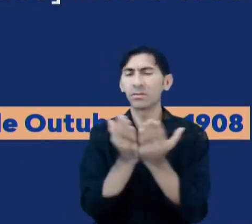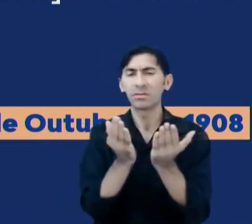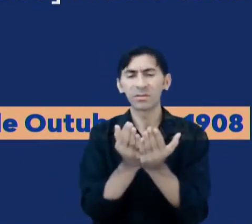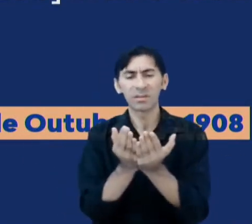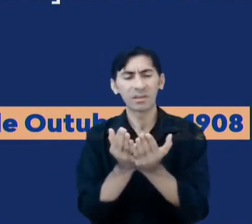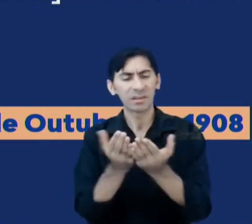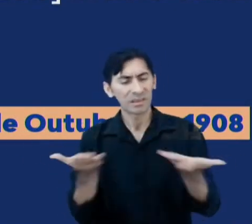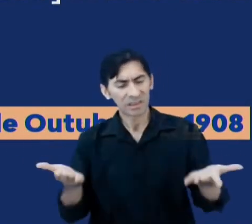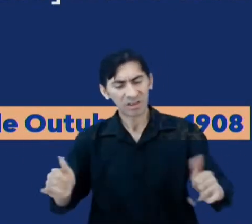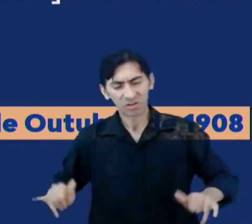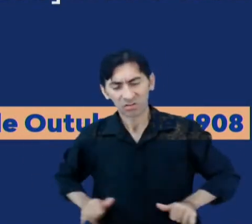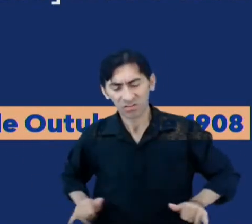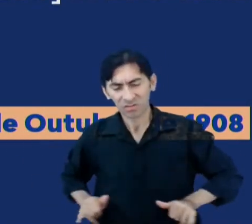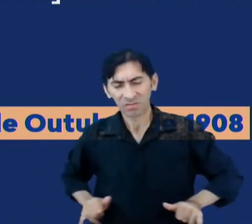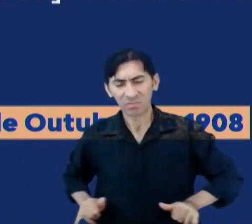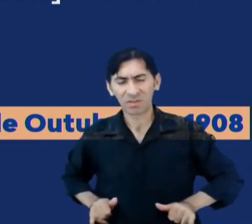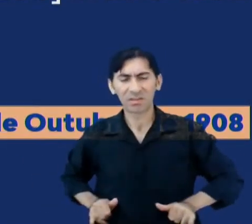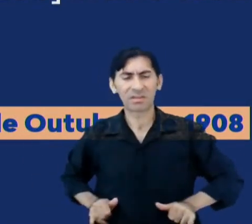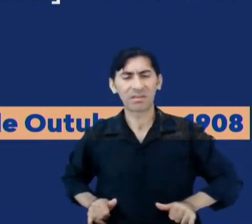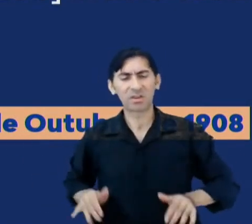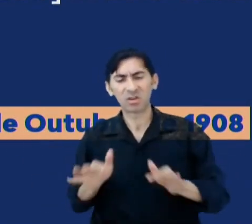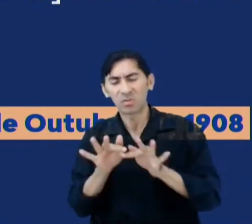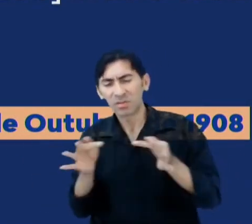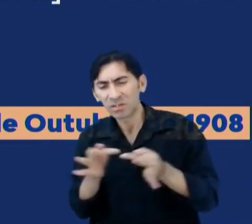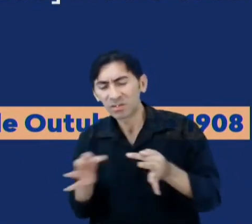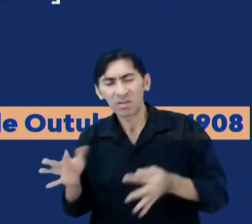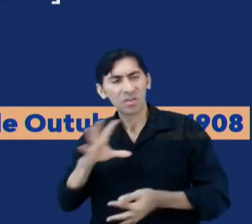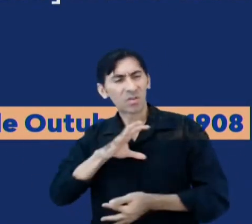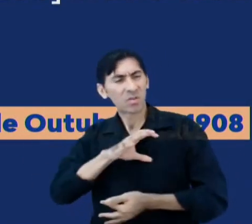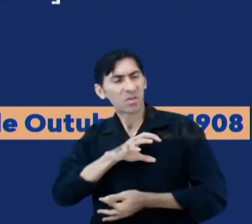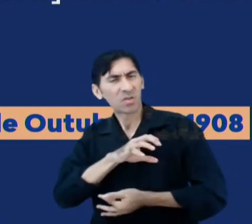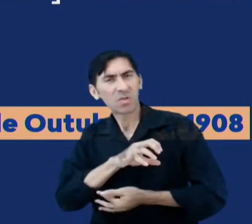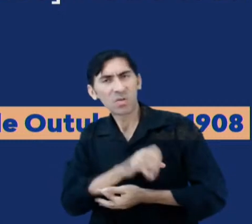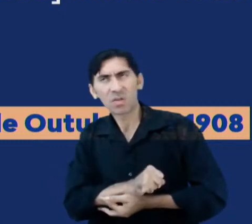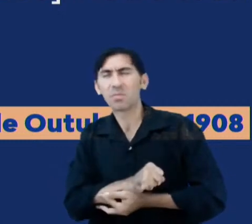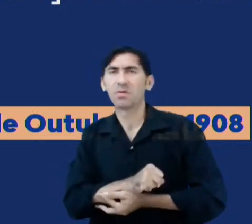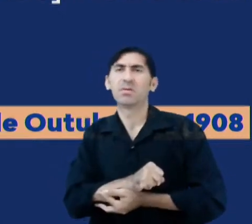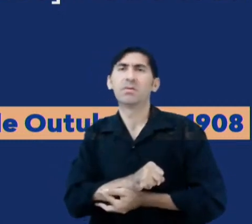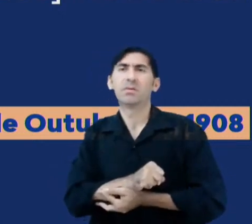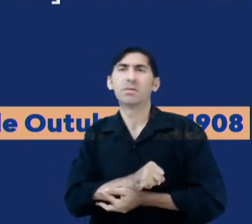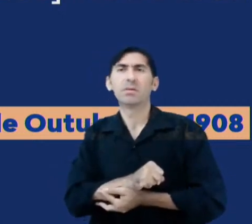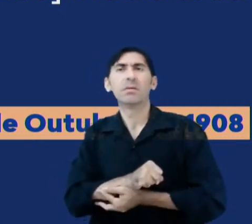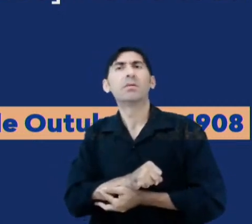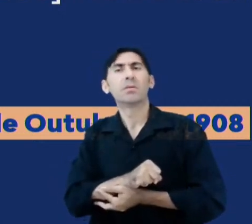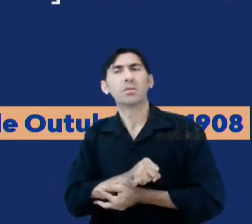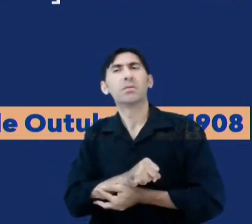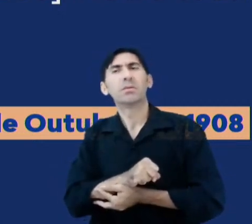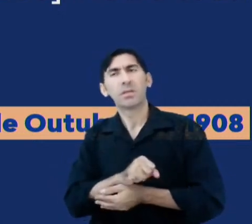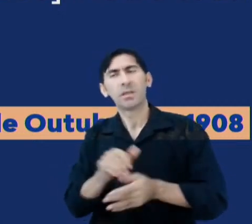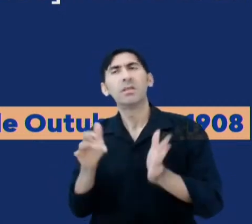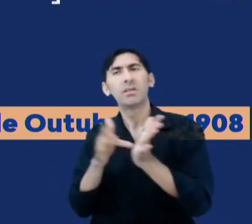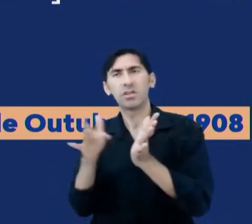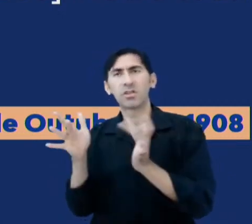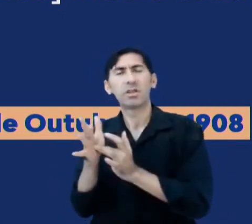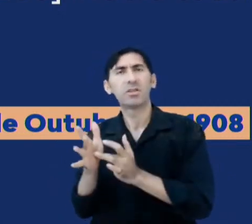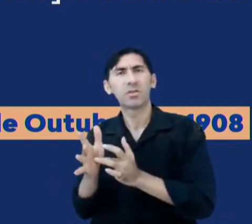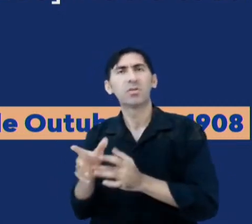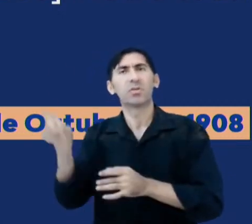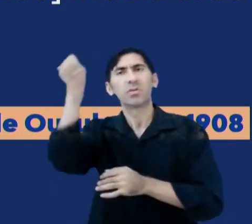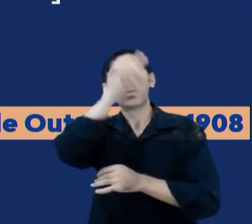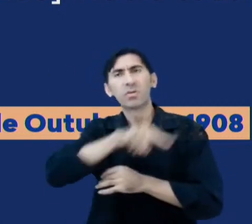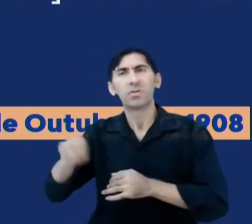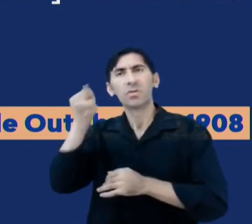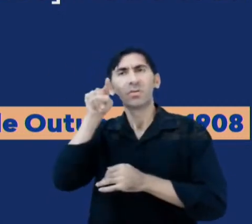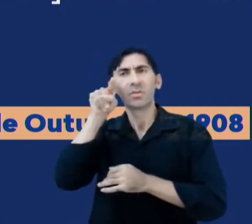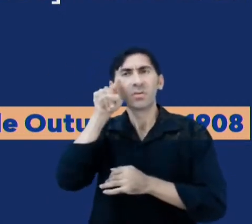sua humilhação e seu amor, e o suplemento de sua glória. Cristo, o grande centro do qual irradia